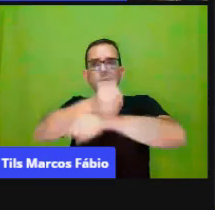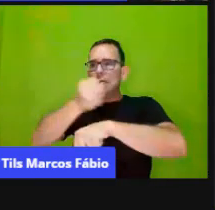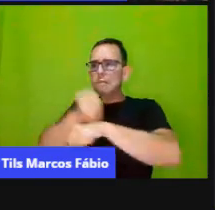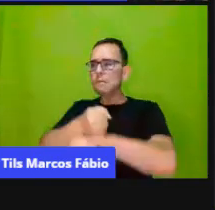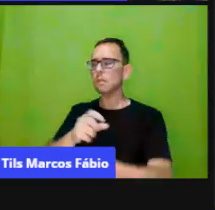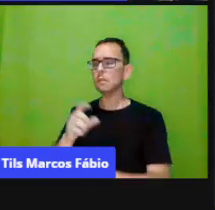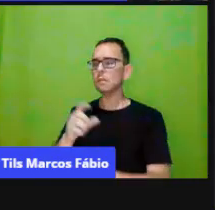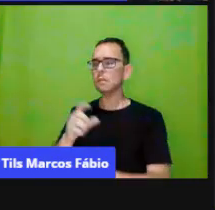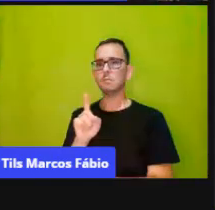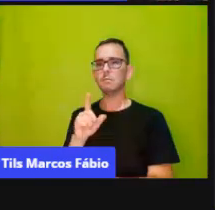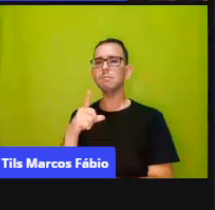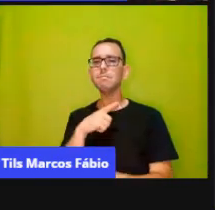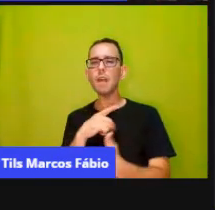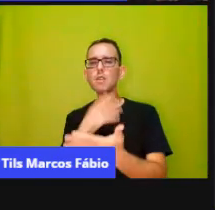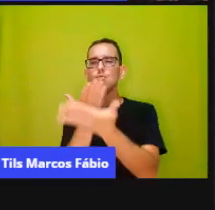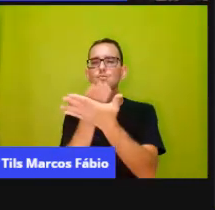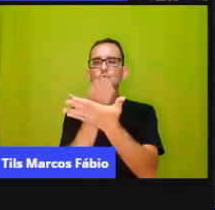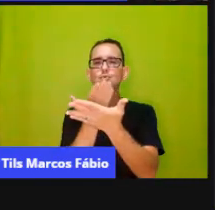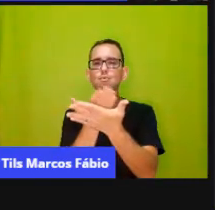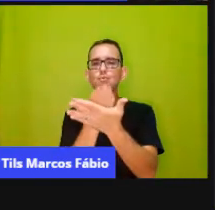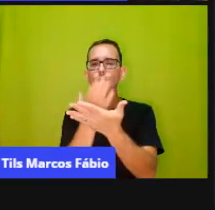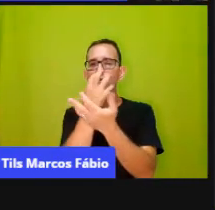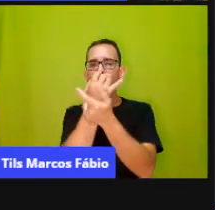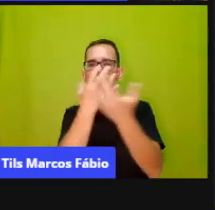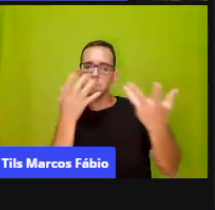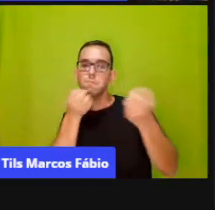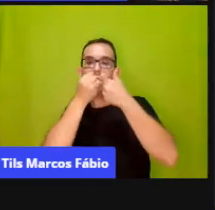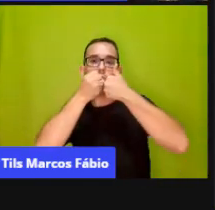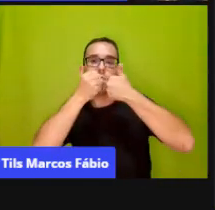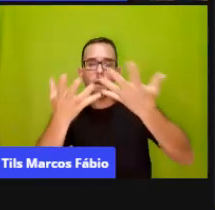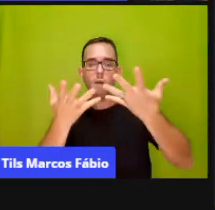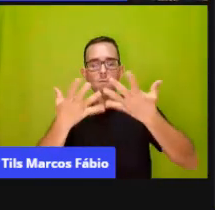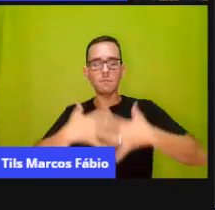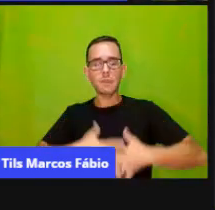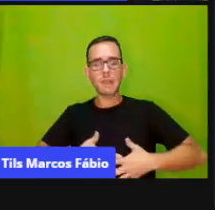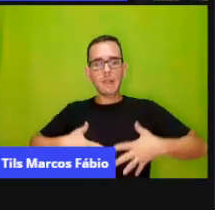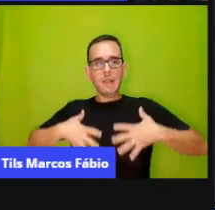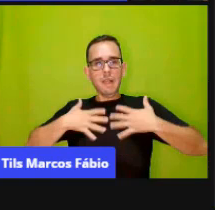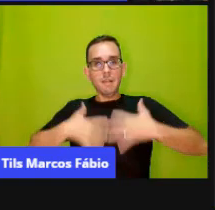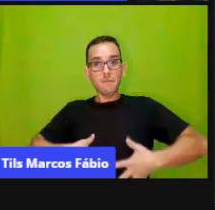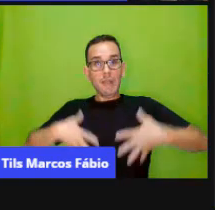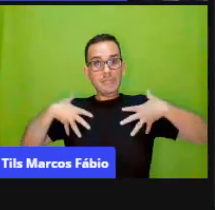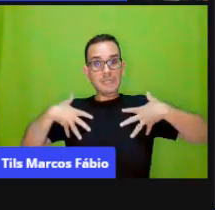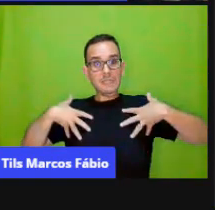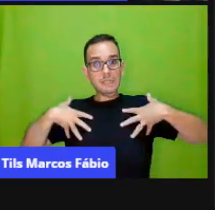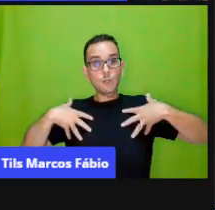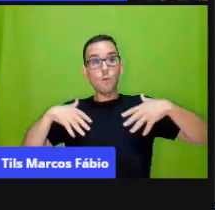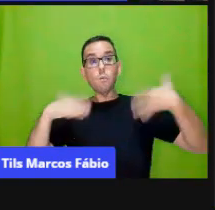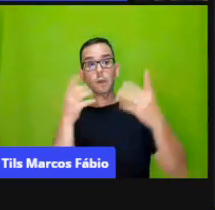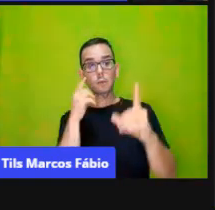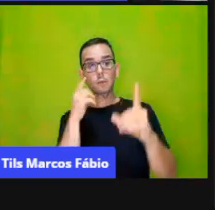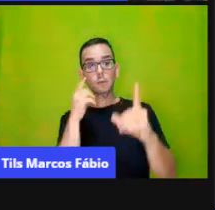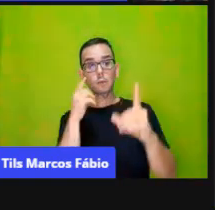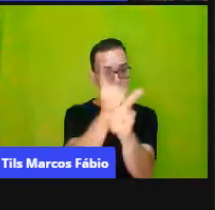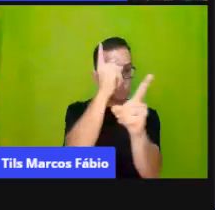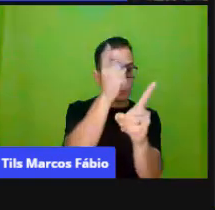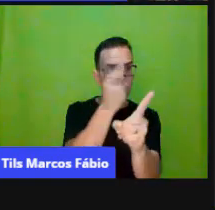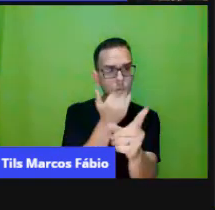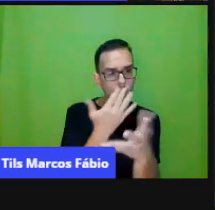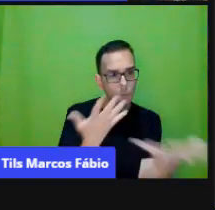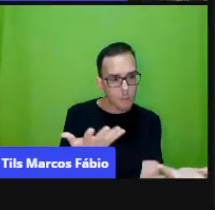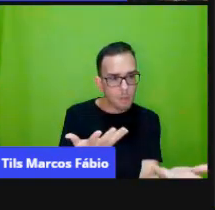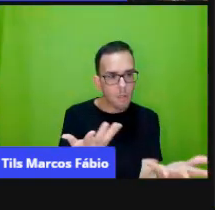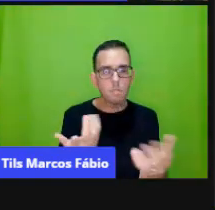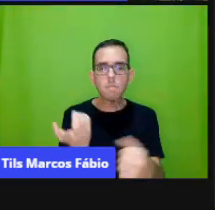estudos que dizem que o animal se sente muito mais feliz no processo de obtenção do alimento do que no momento